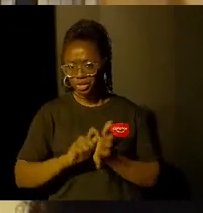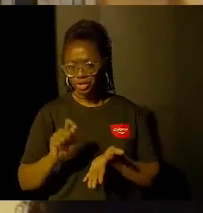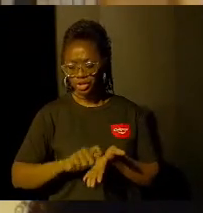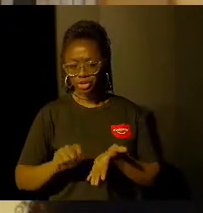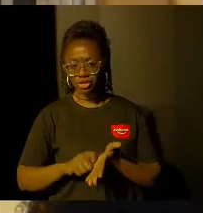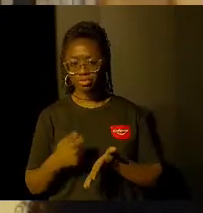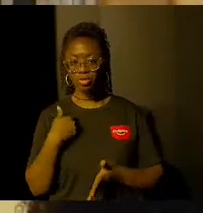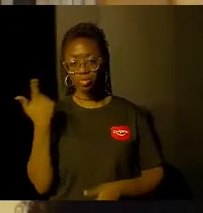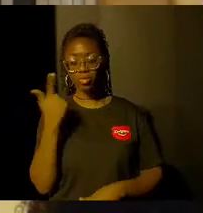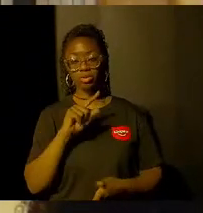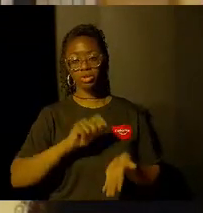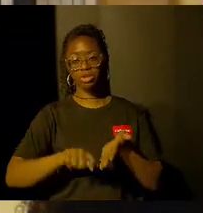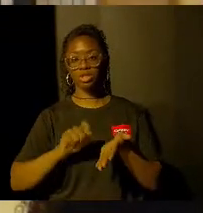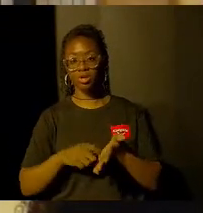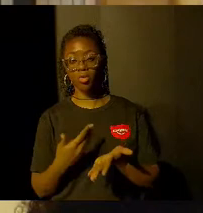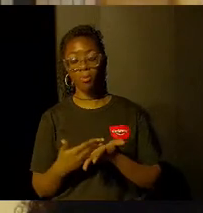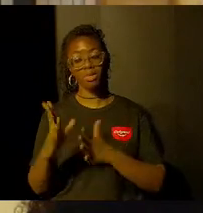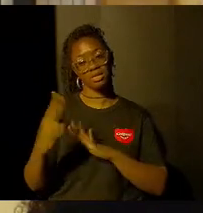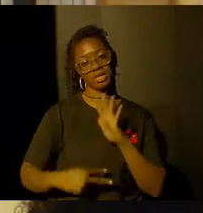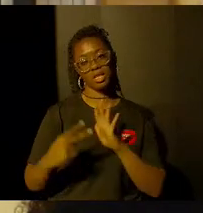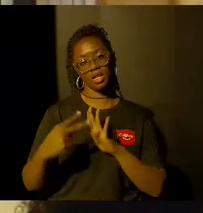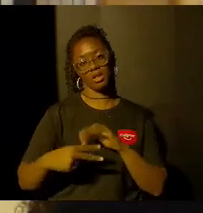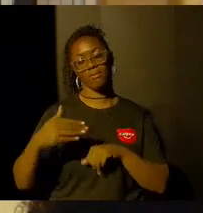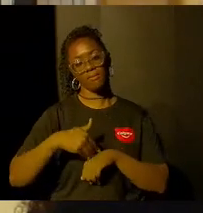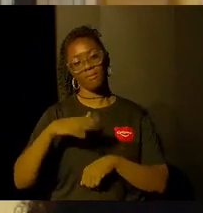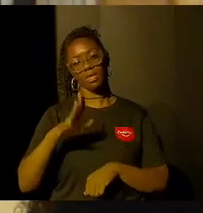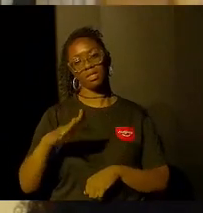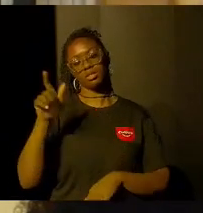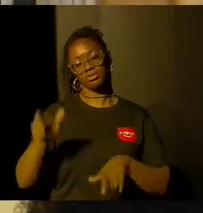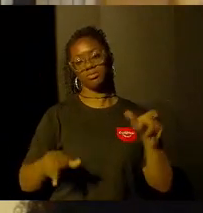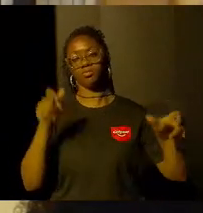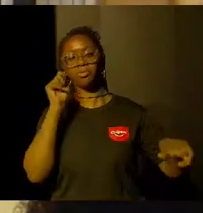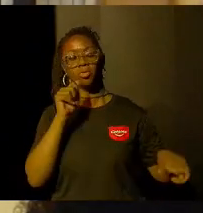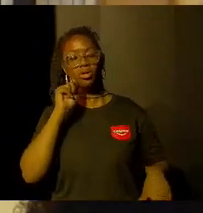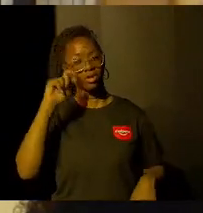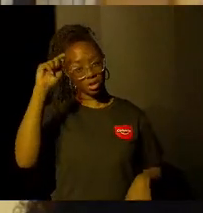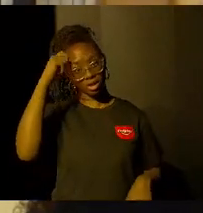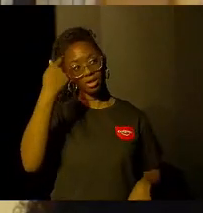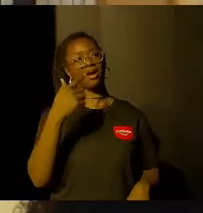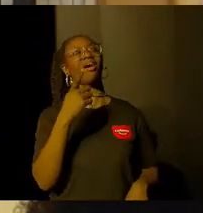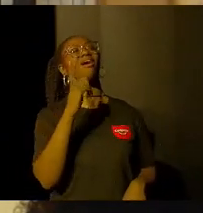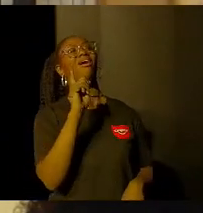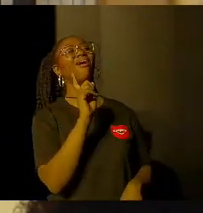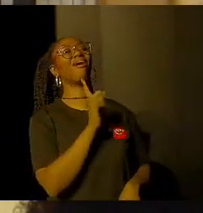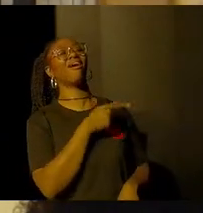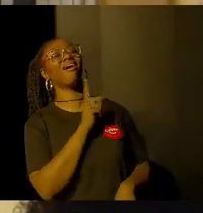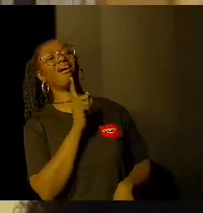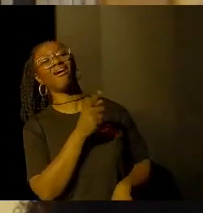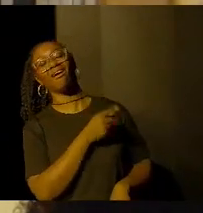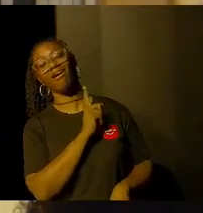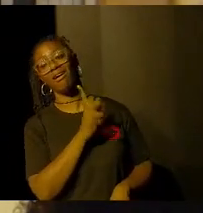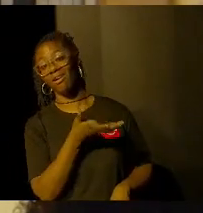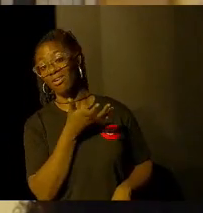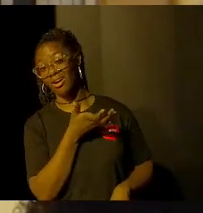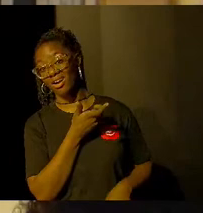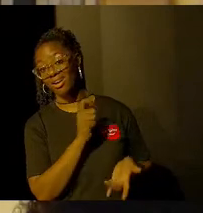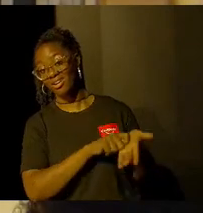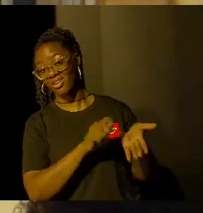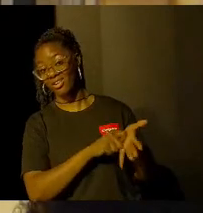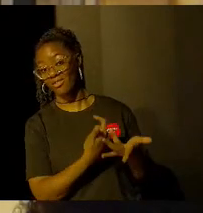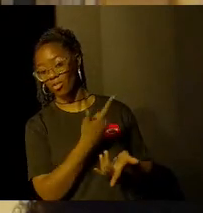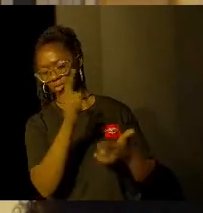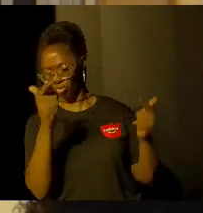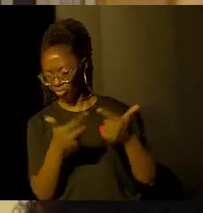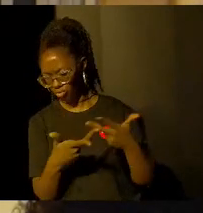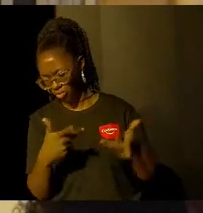eu só consegui escrever quando eu comecei a ler mais autoras negras porque eu falei assim Ah tá agora mesmo que eu quero escrever outra coisa depois